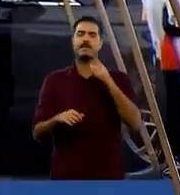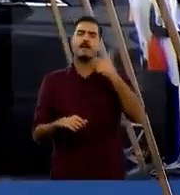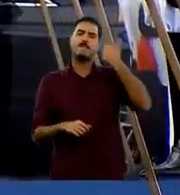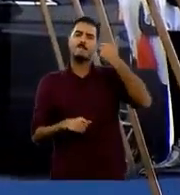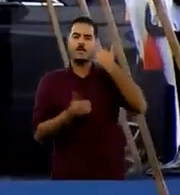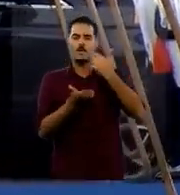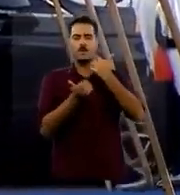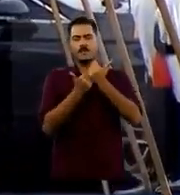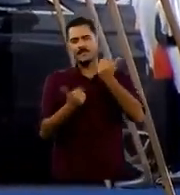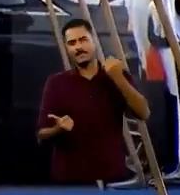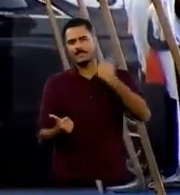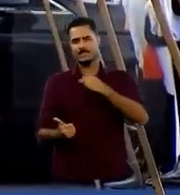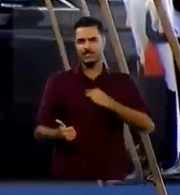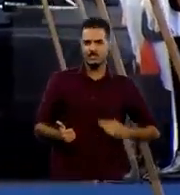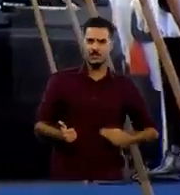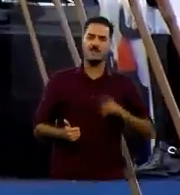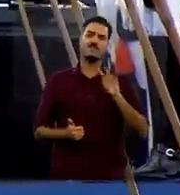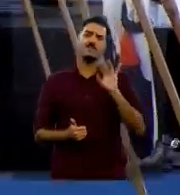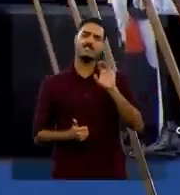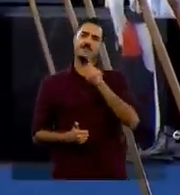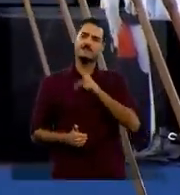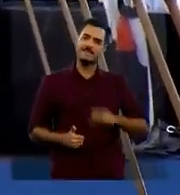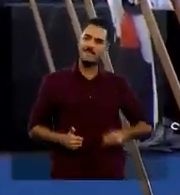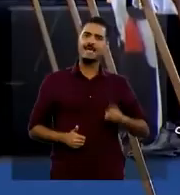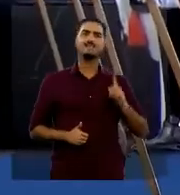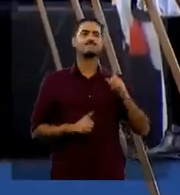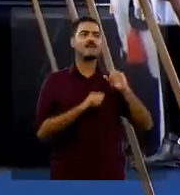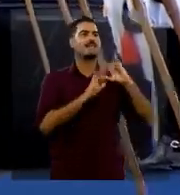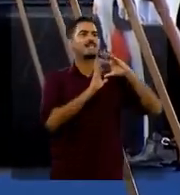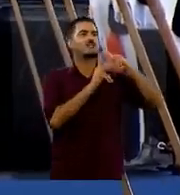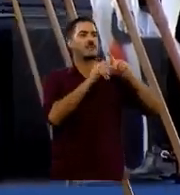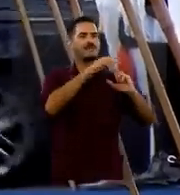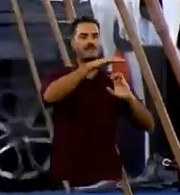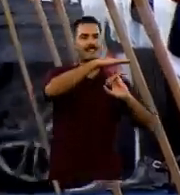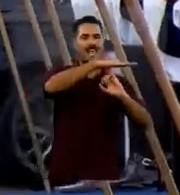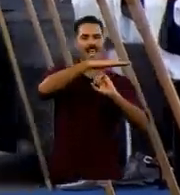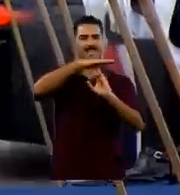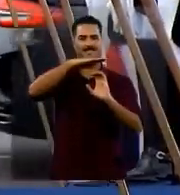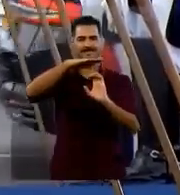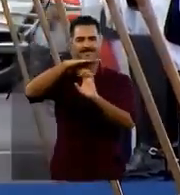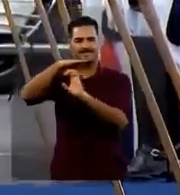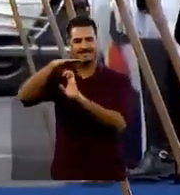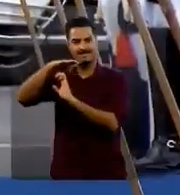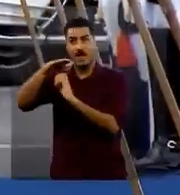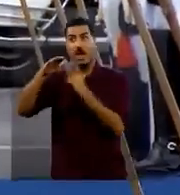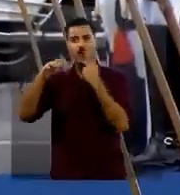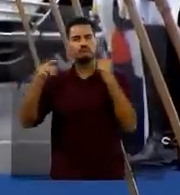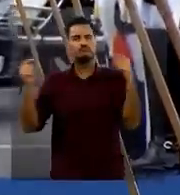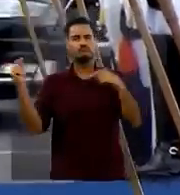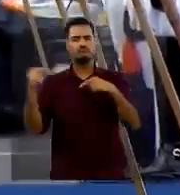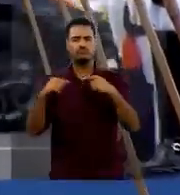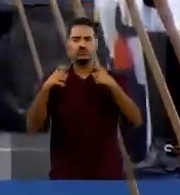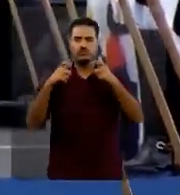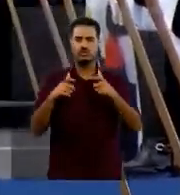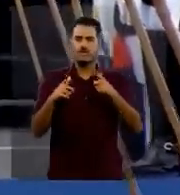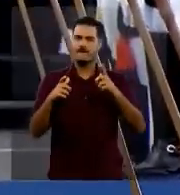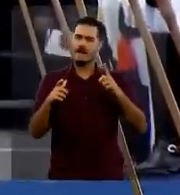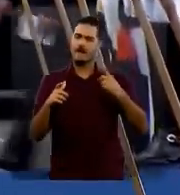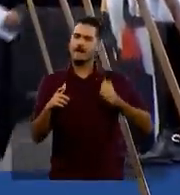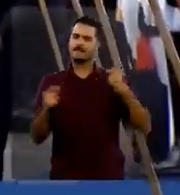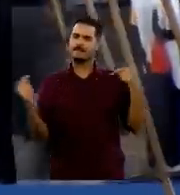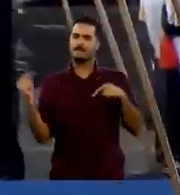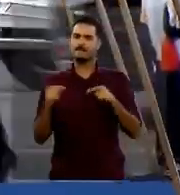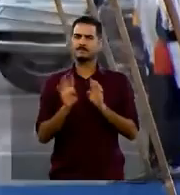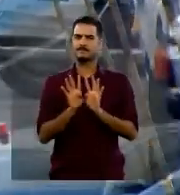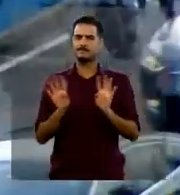vice-presidentes, representantes de organismos internacionais. Durante esse coquetel, né, Paulo? Esse é um dos eventos em